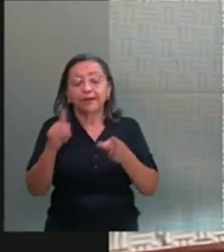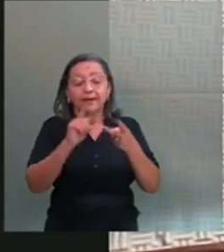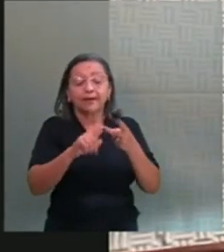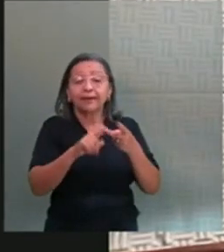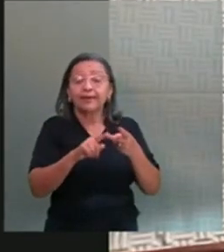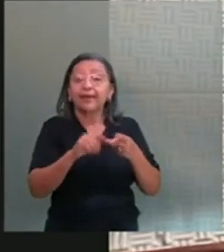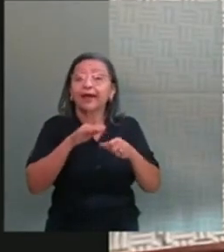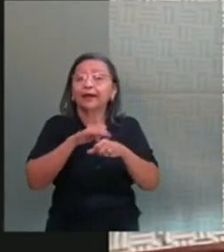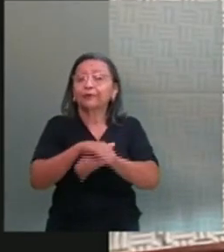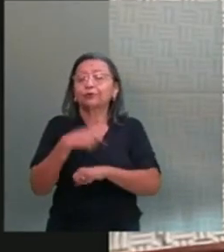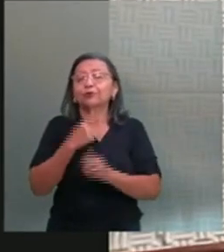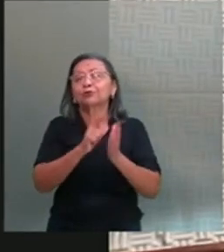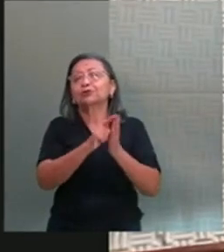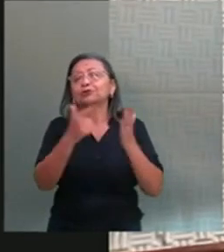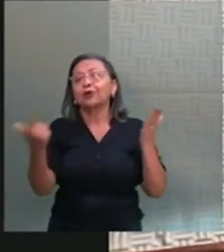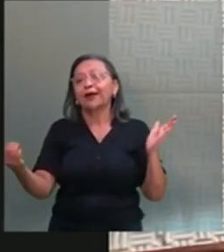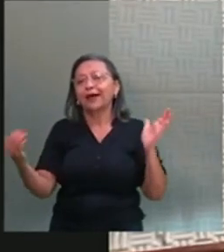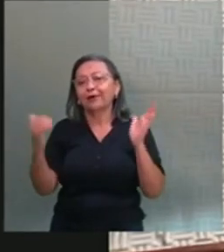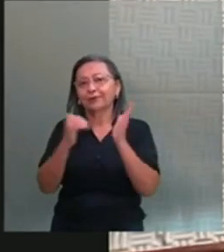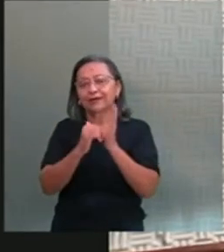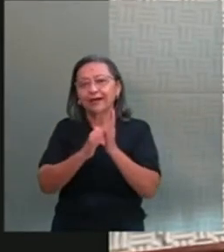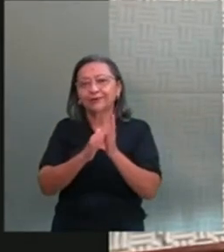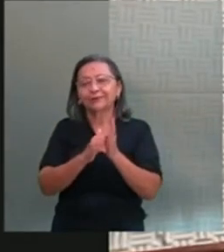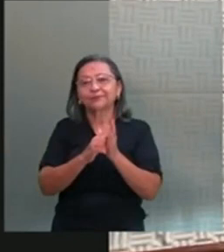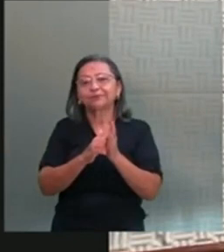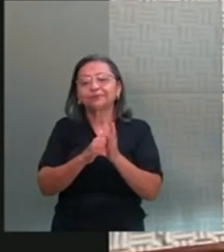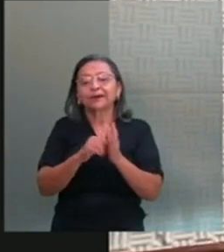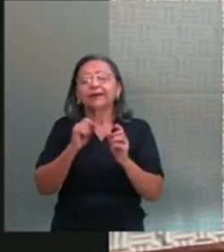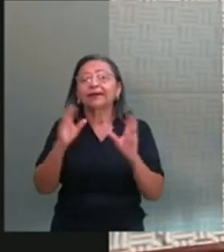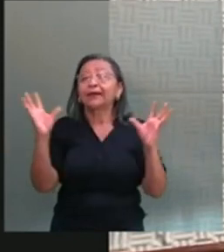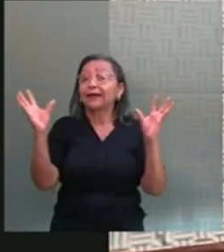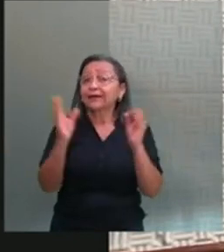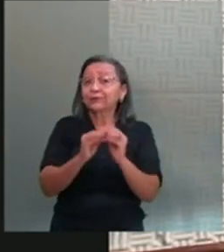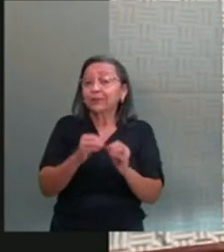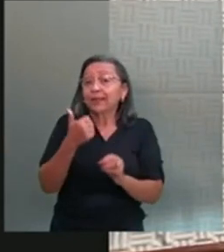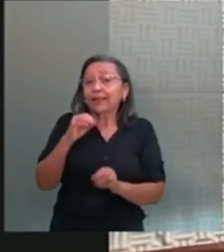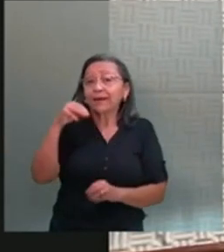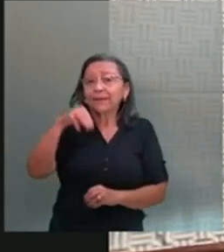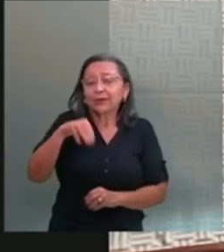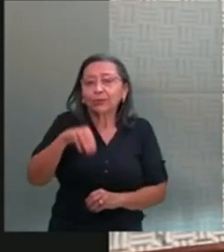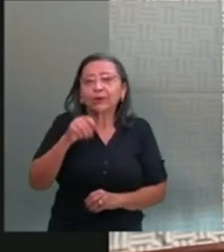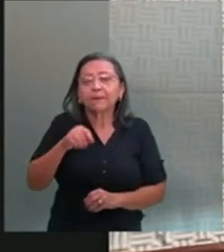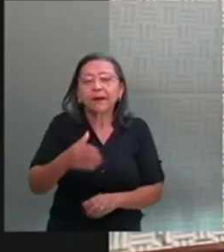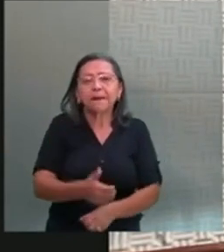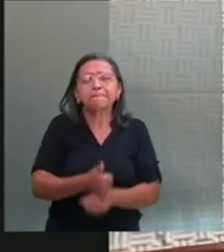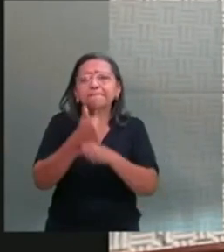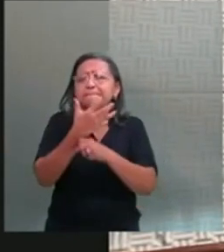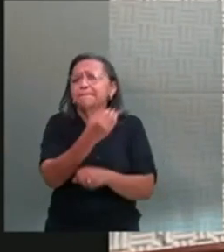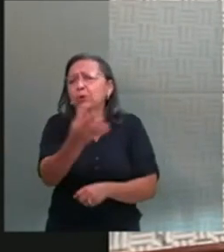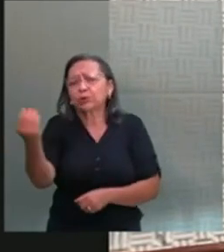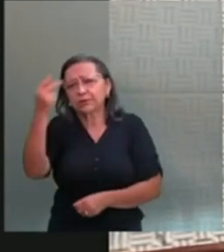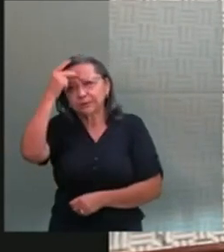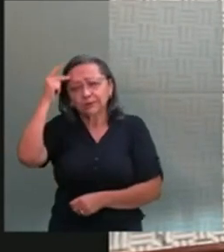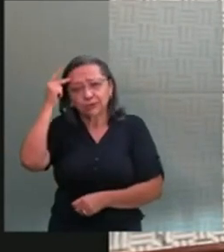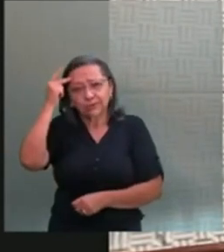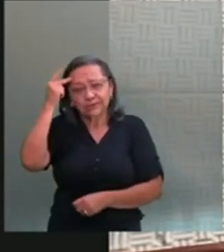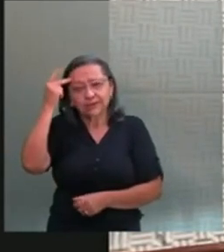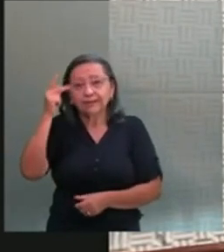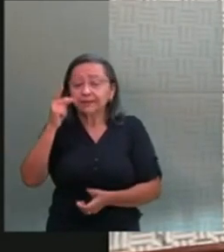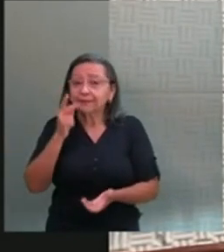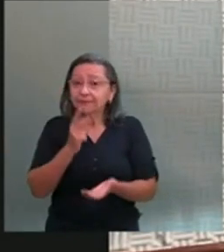noite, o nosso Jornal do Senado, na Voz do Brasil, que resume em 10 minutos para milhões de ouvintes, mesmo